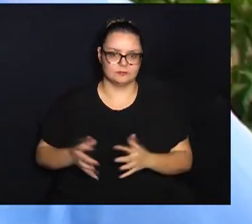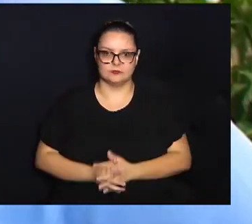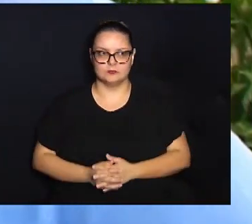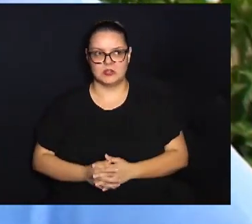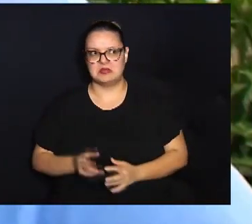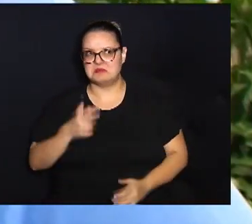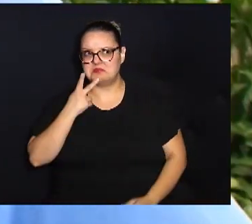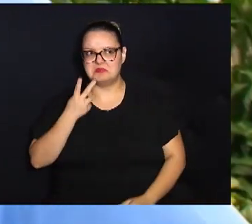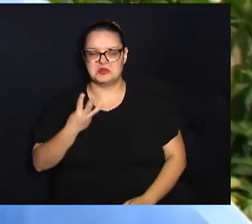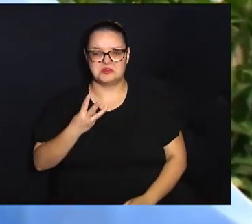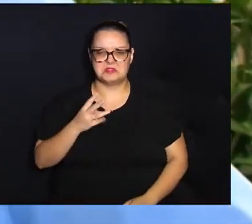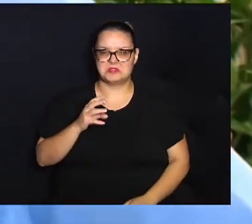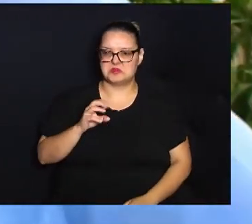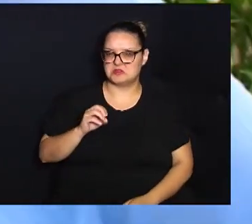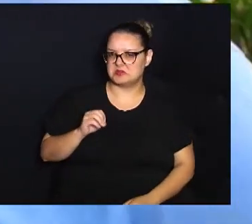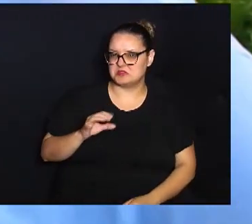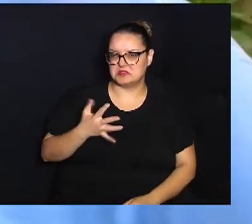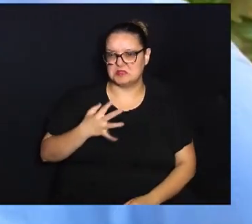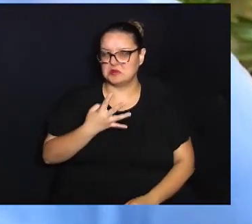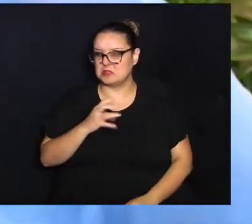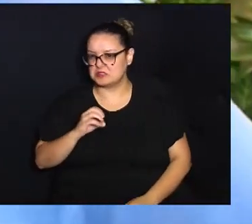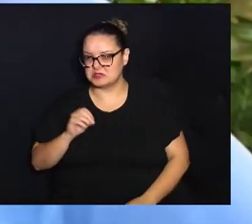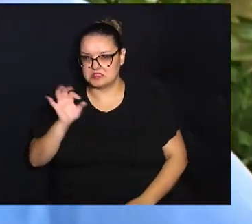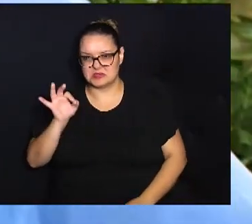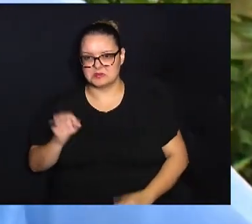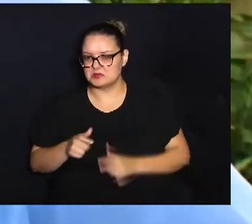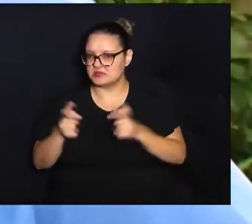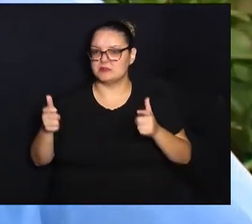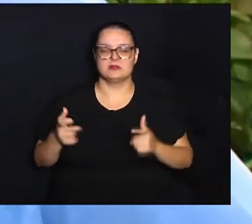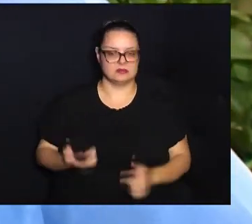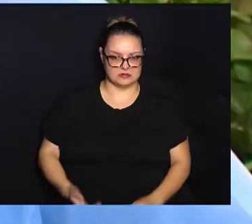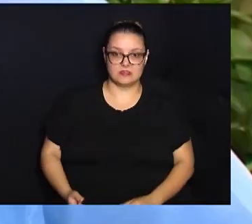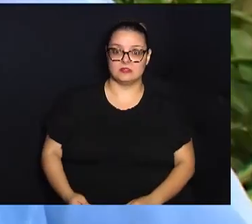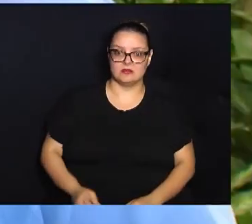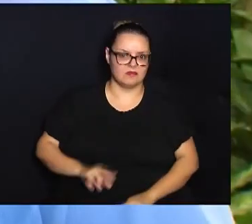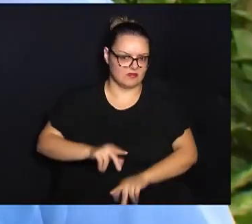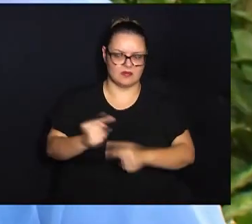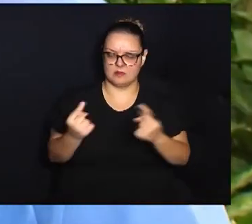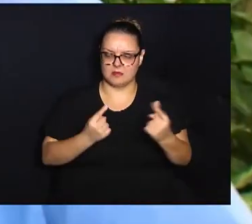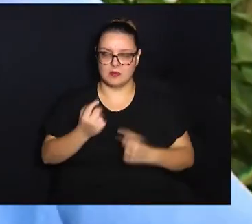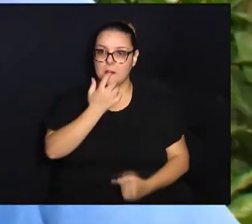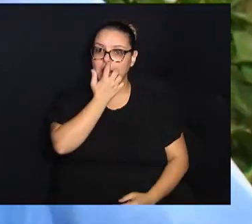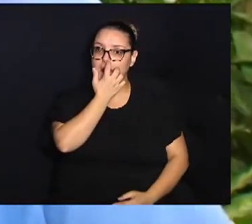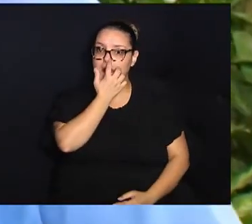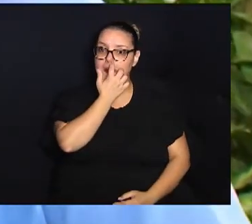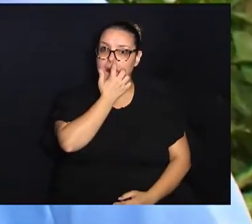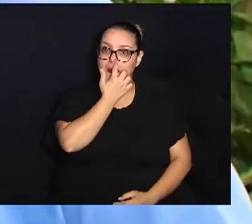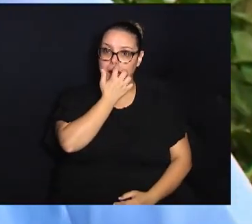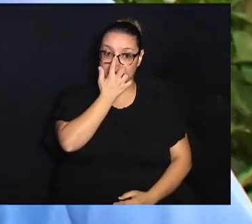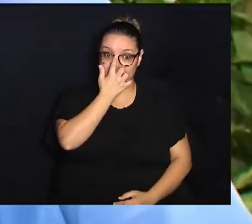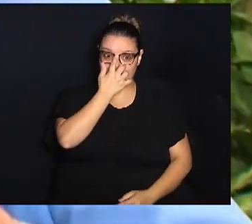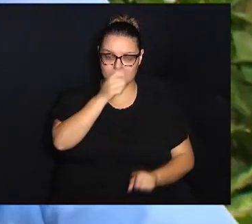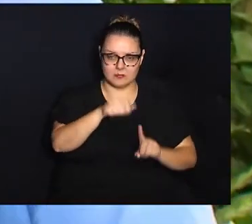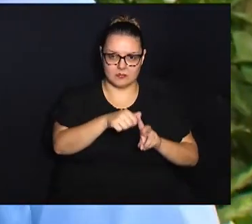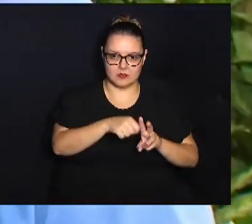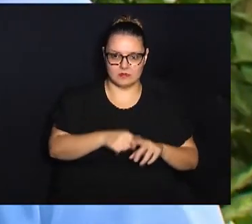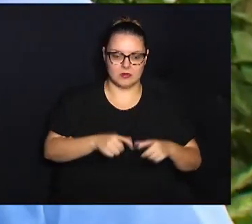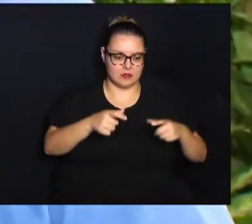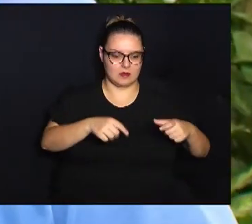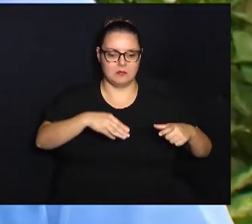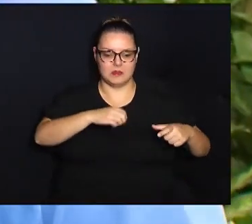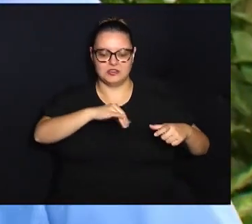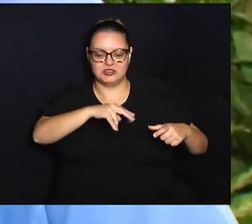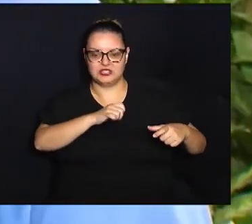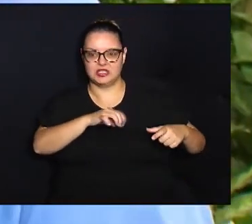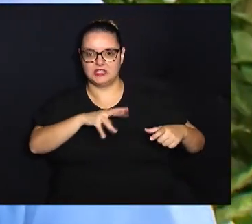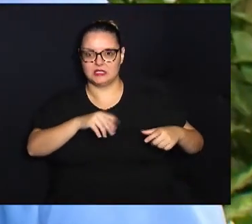cresceu uns 300 a 400%. Muitas pessoas vêm e compram, pessoas que vêm mensalmente, quero repor meu manjericão, quero repor